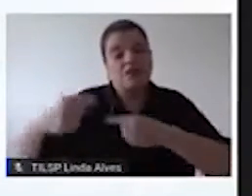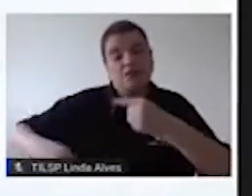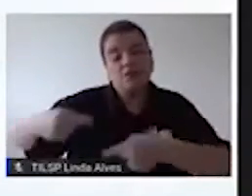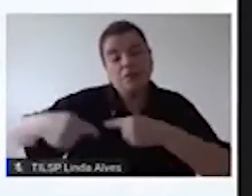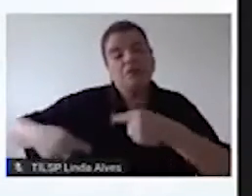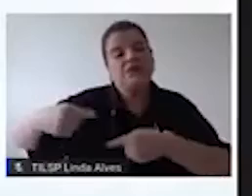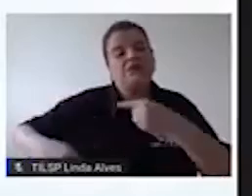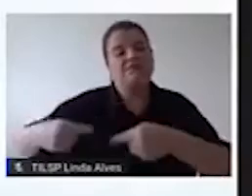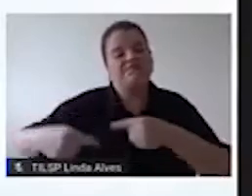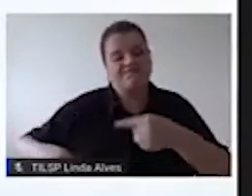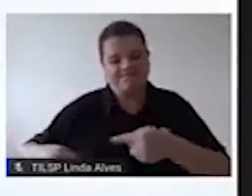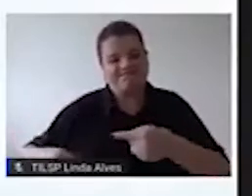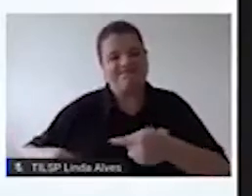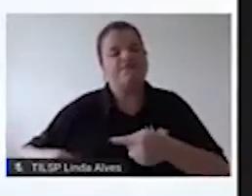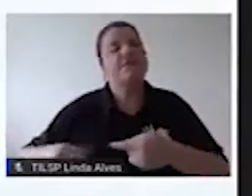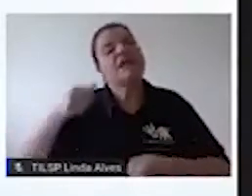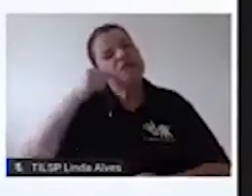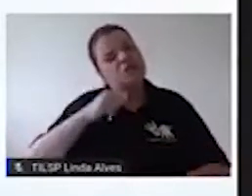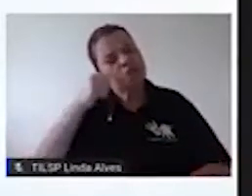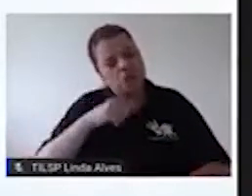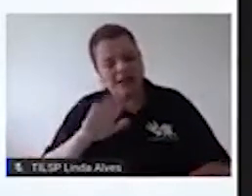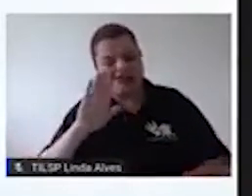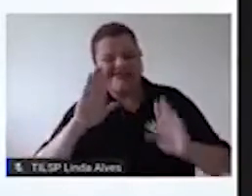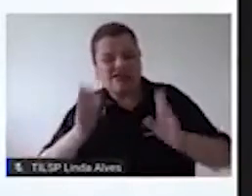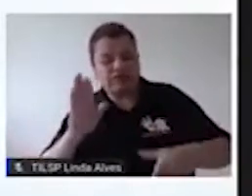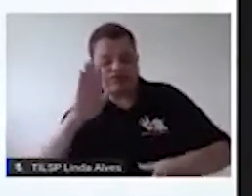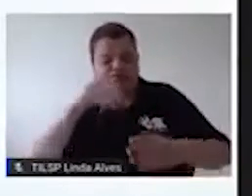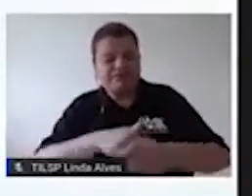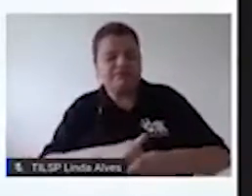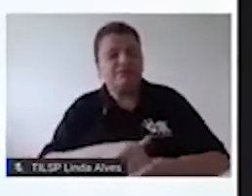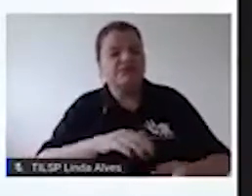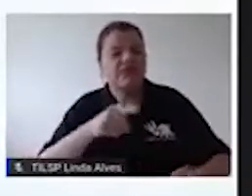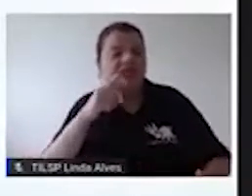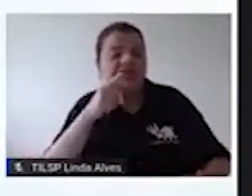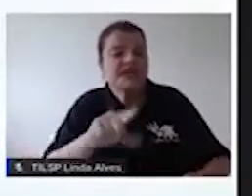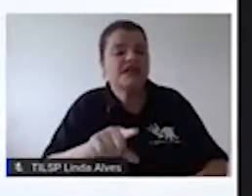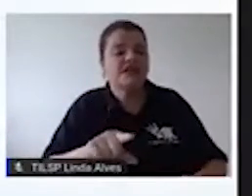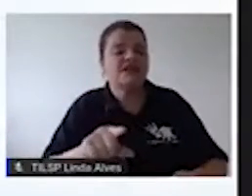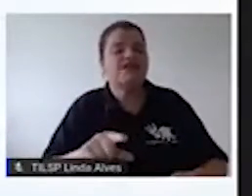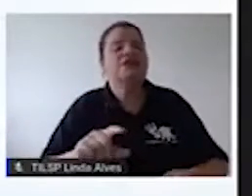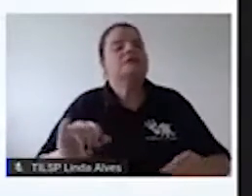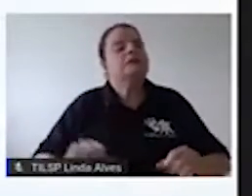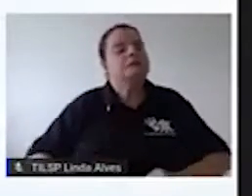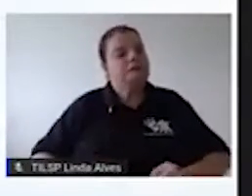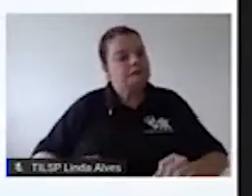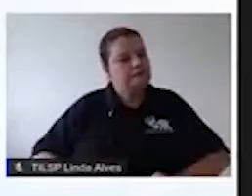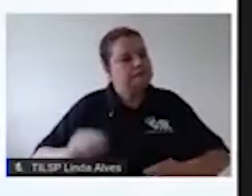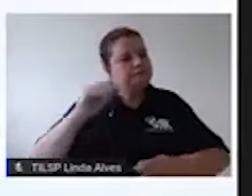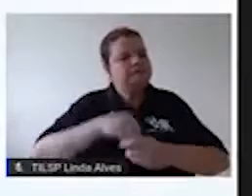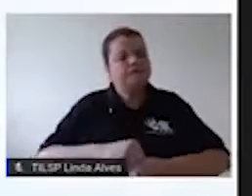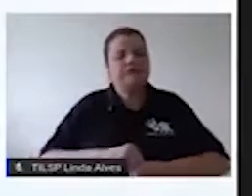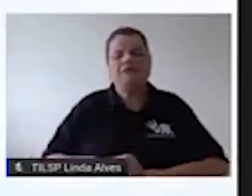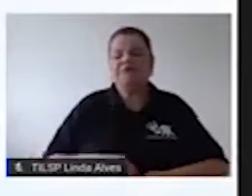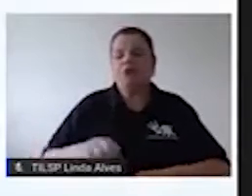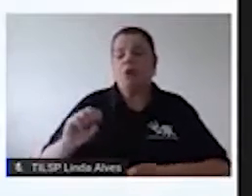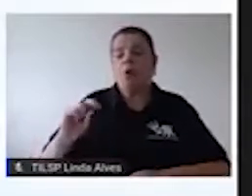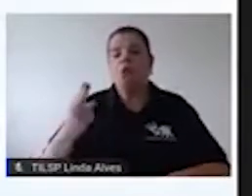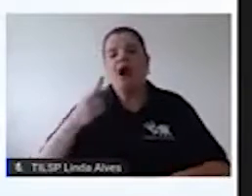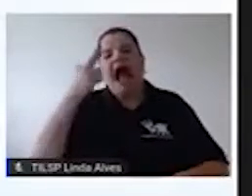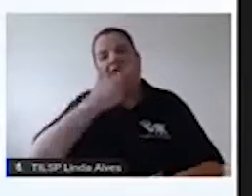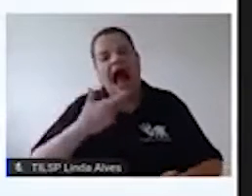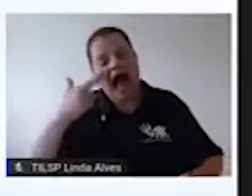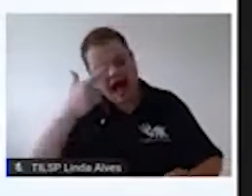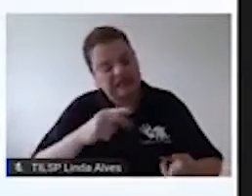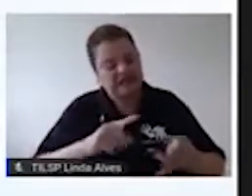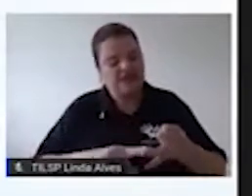mulheres que são eleitas dentro desses espaços sofrem, seja pela raça, seja